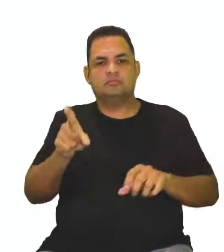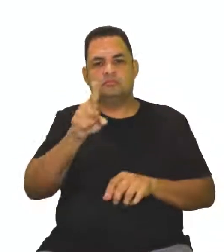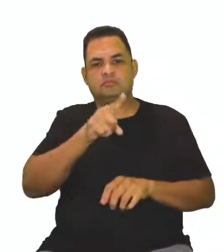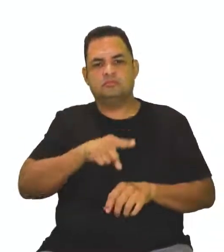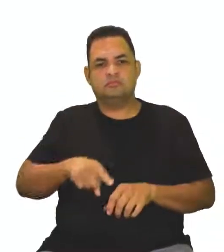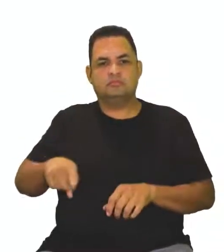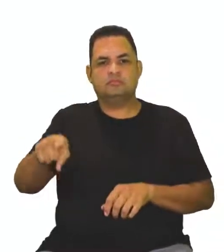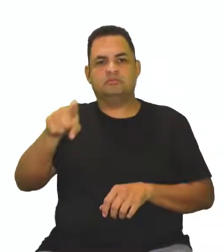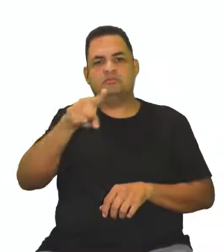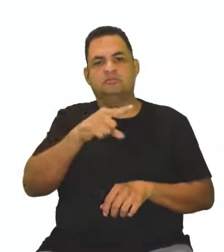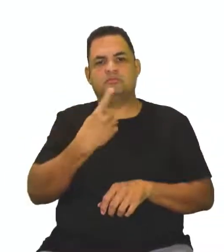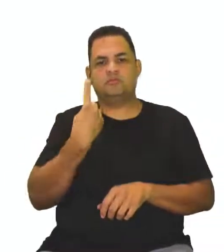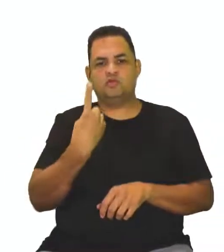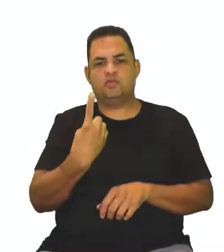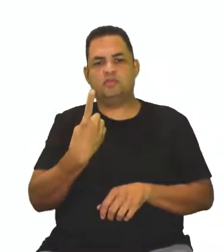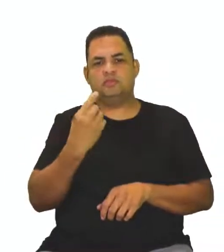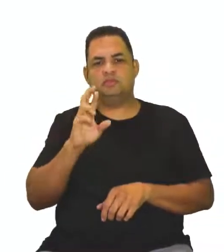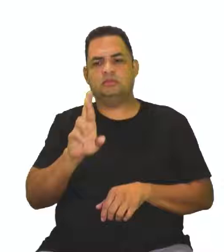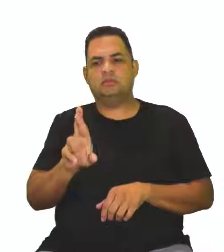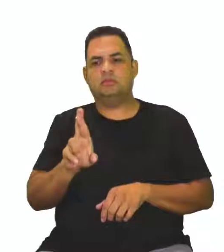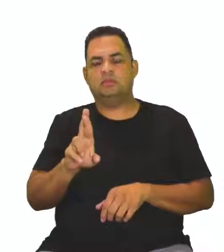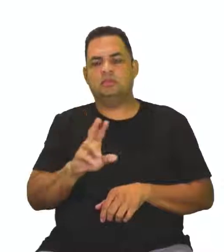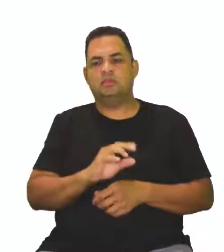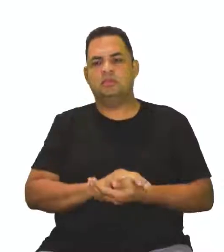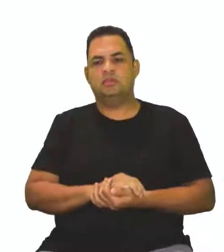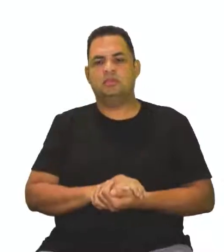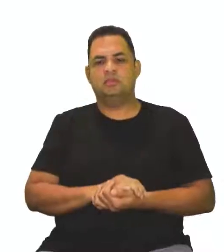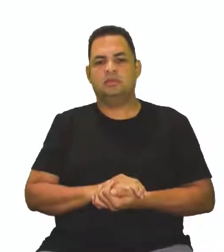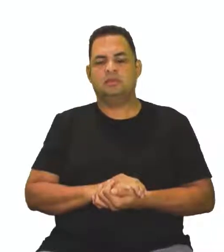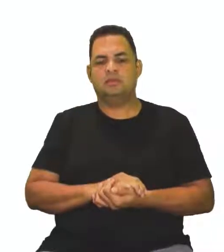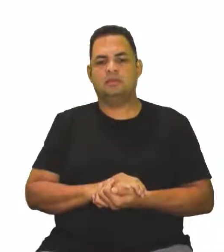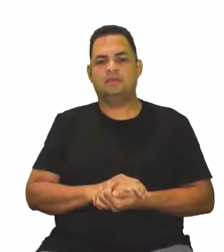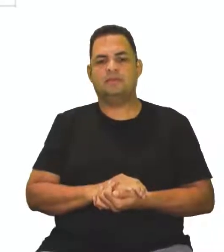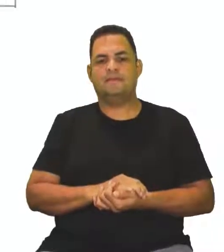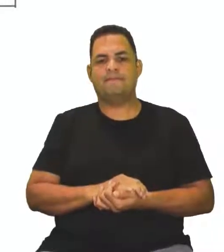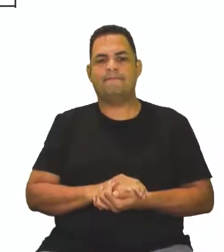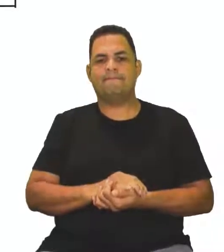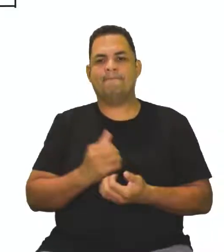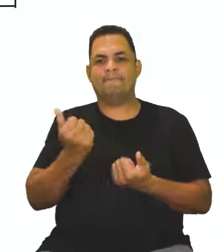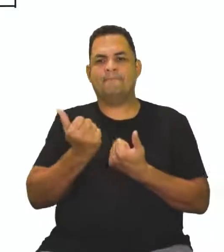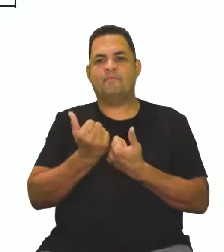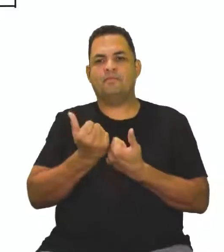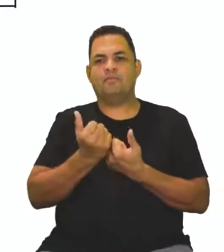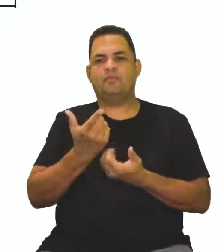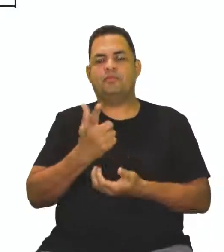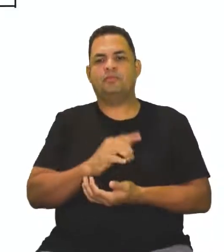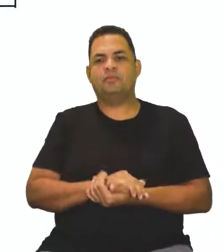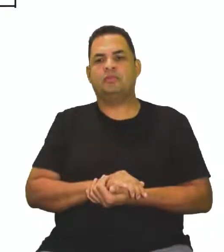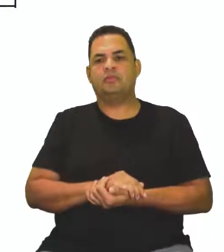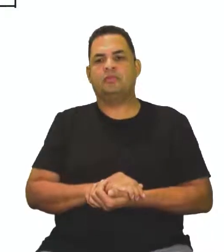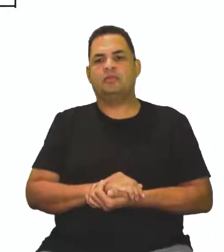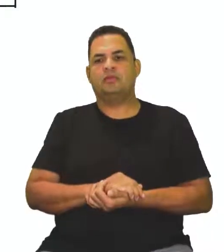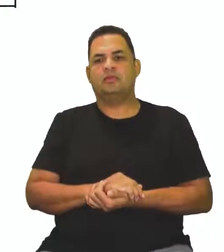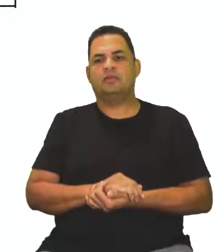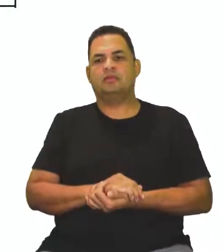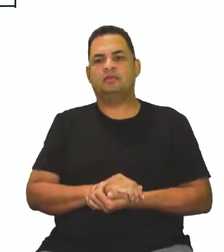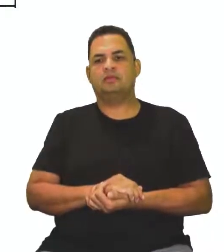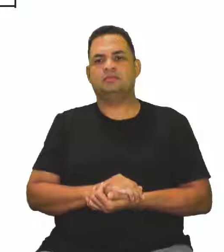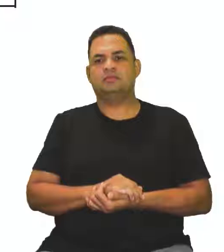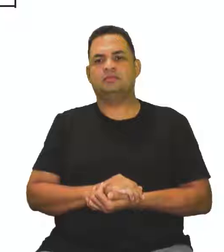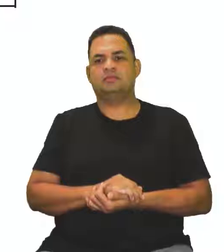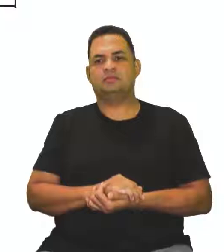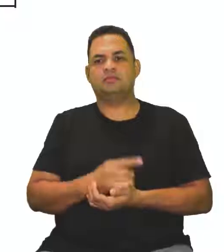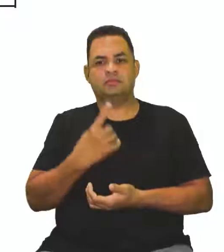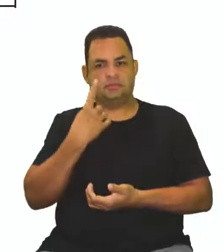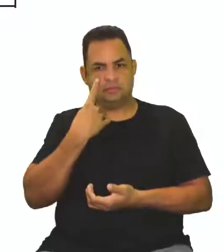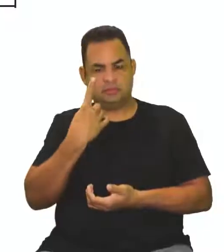circulado por uma única resistência, certo? Aqui a gente tem resistência equivalente e substituindo vai ficar assim. Vocês estão